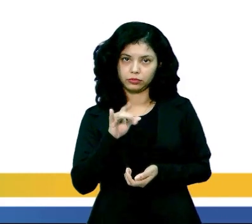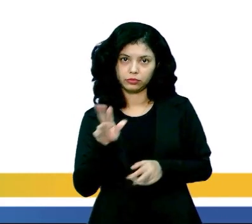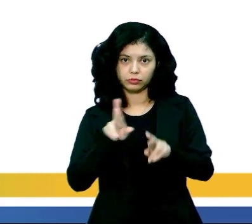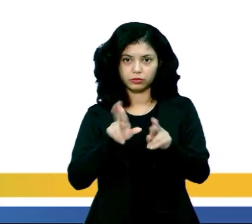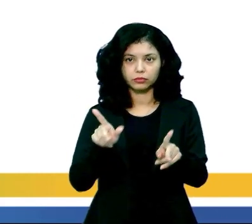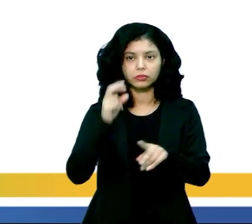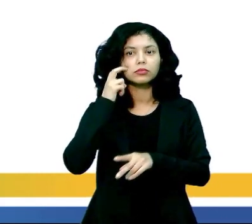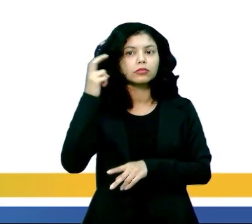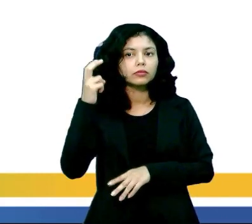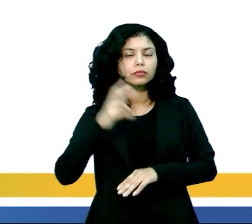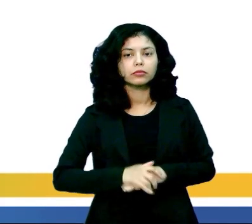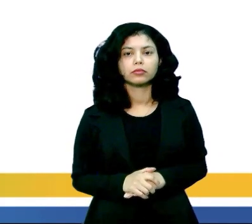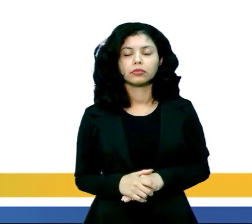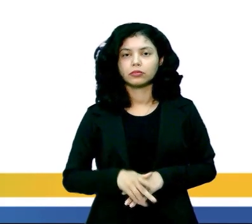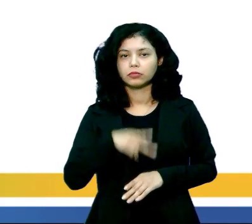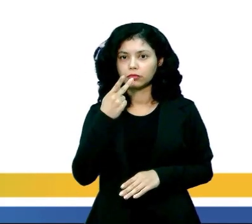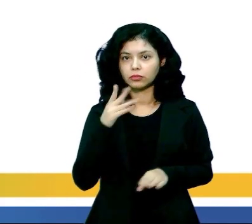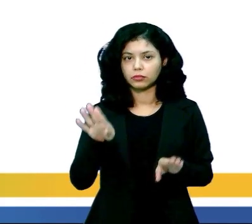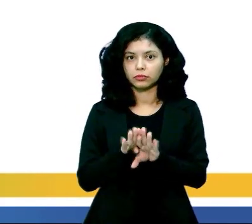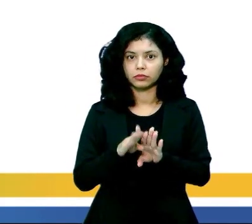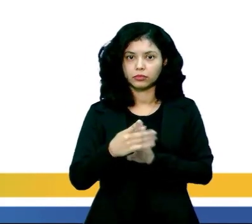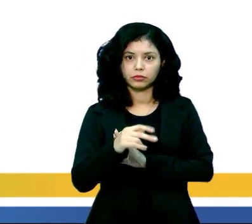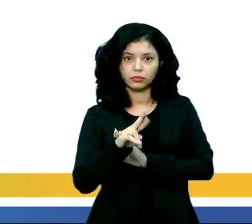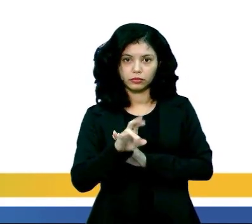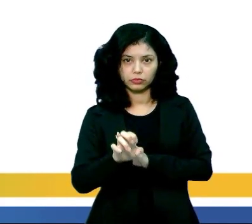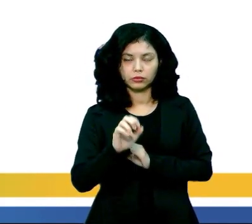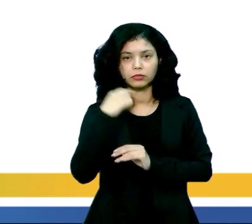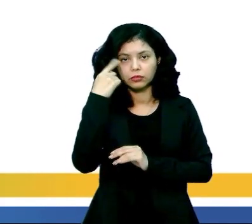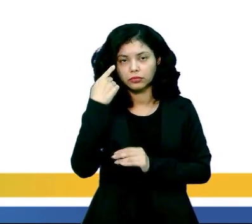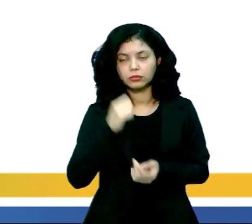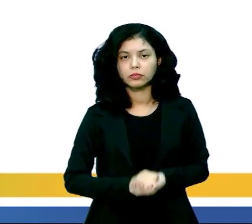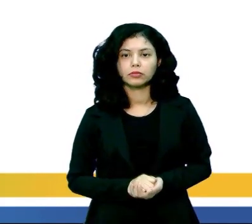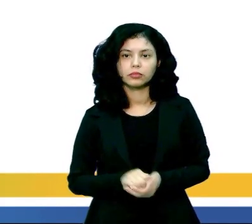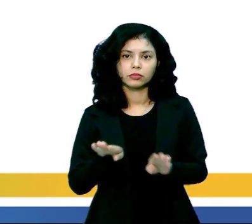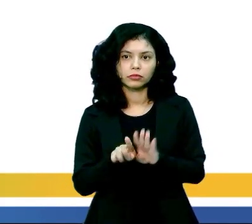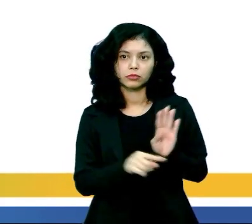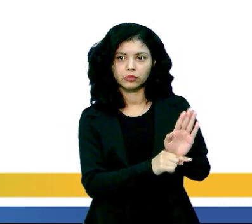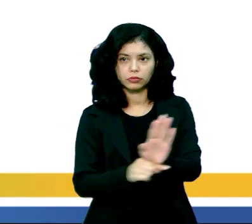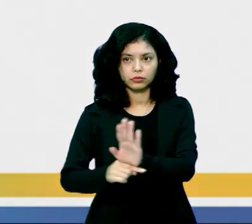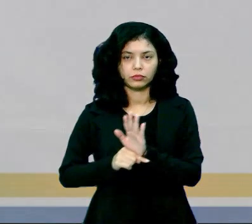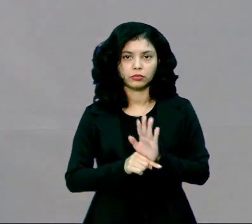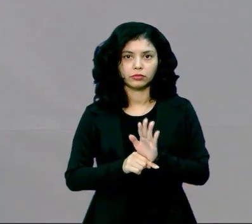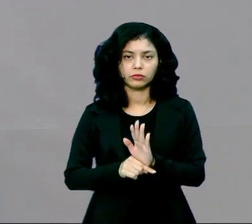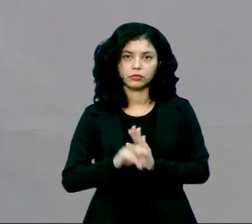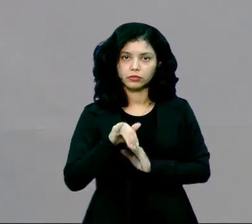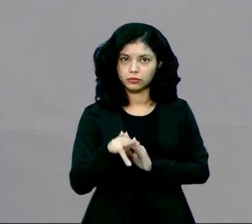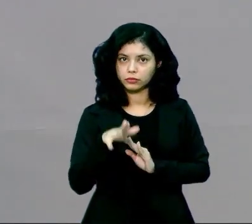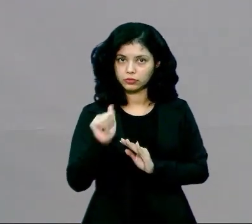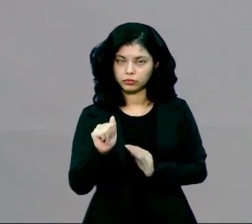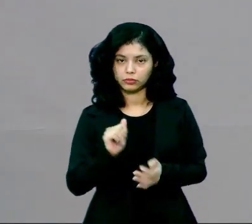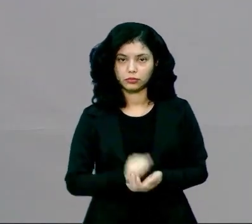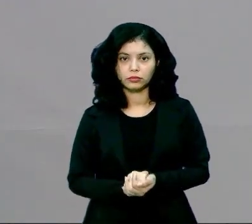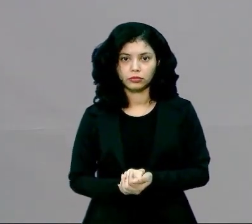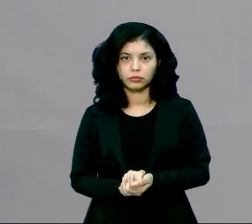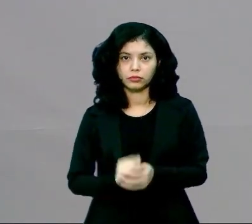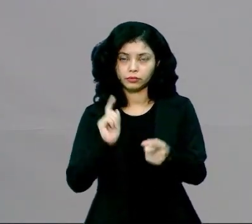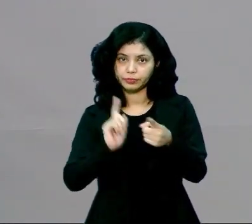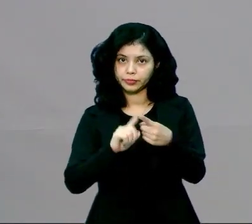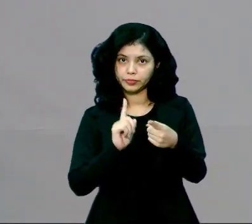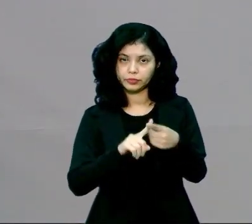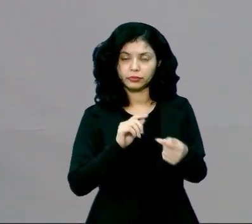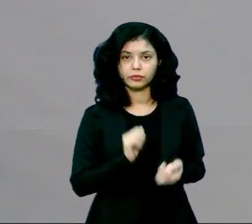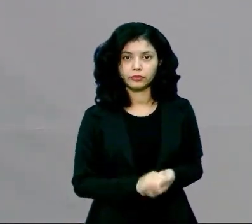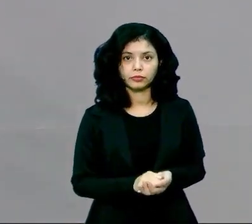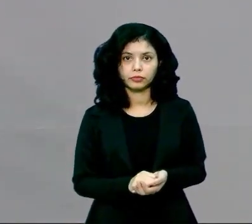diferente, de cultura, e fala da pré-hispânica, que é representada aí pelos maias, né? Pré-hispânica